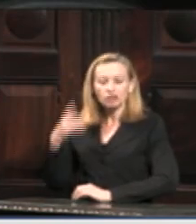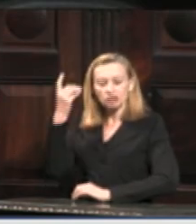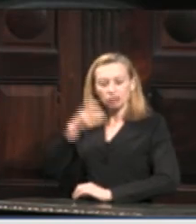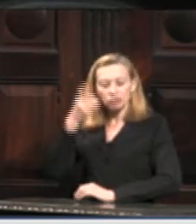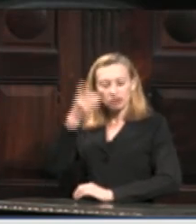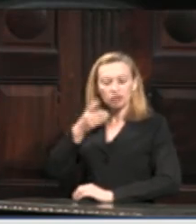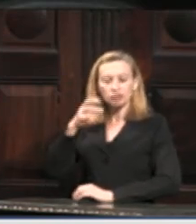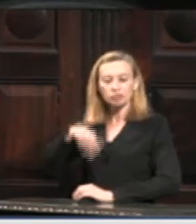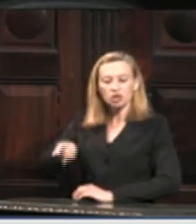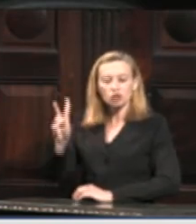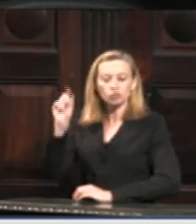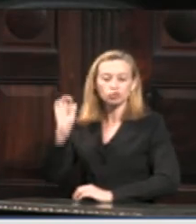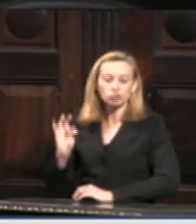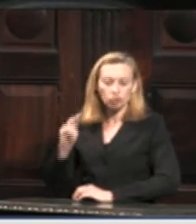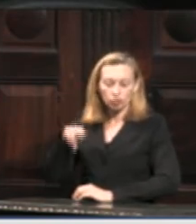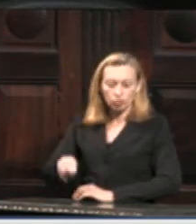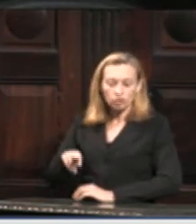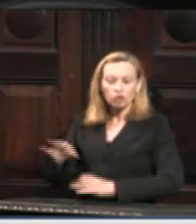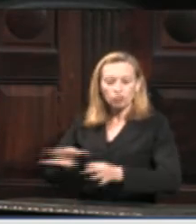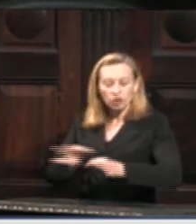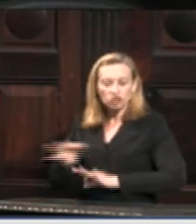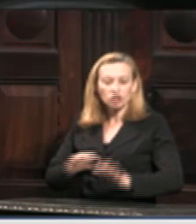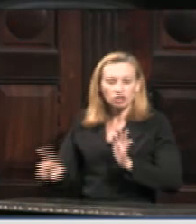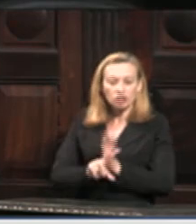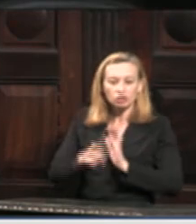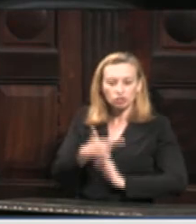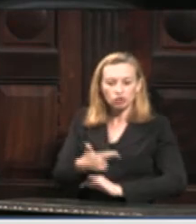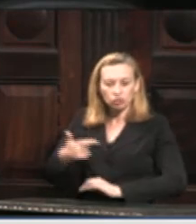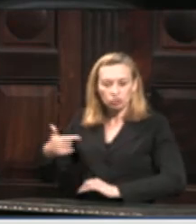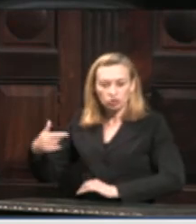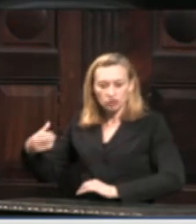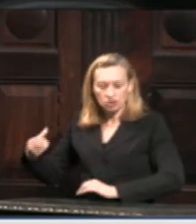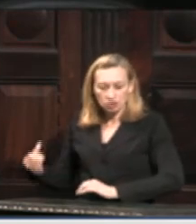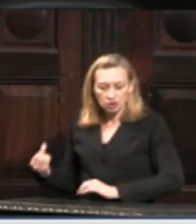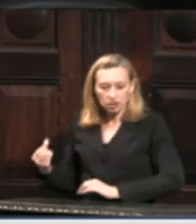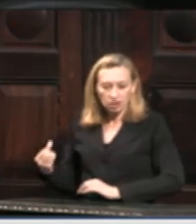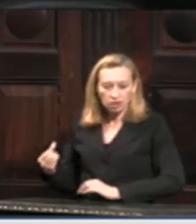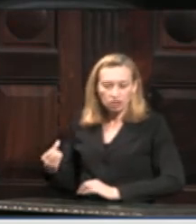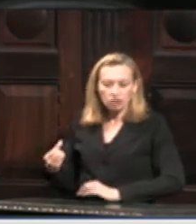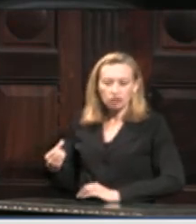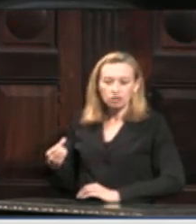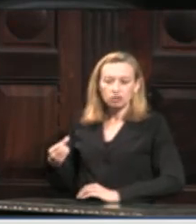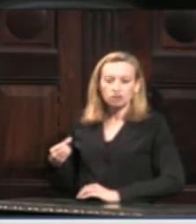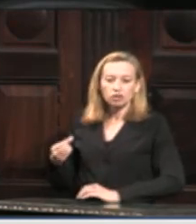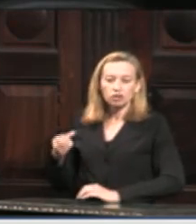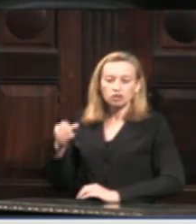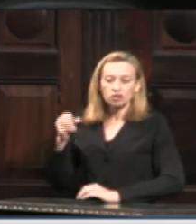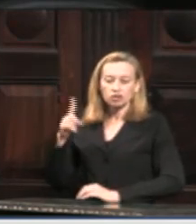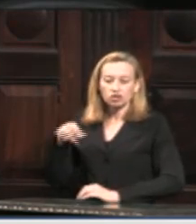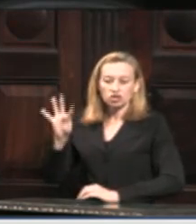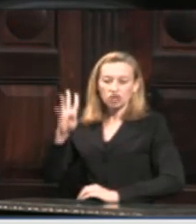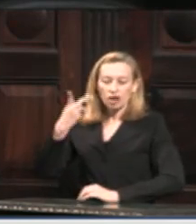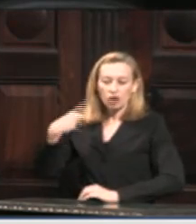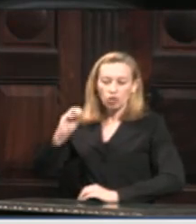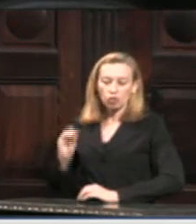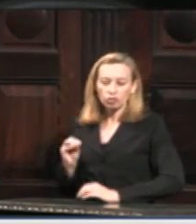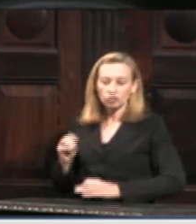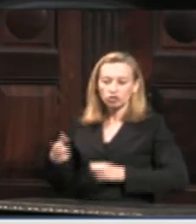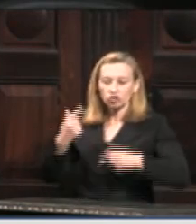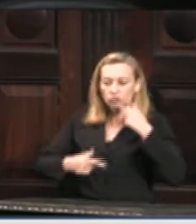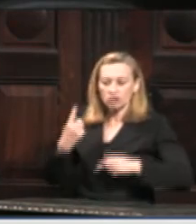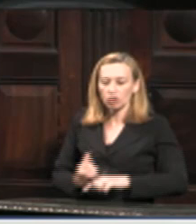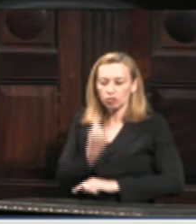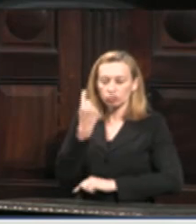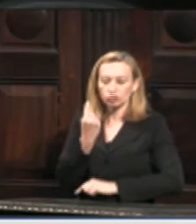Milton Rangel. Projeto de lei número 2006 de 2016, de autoria do deputado Tiago Pampolha. Em discussão única, projeto